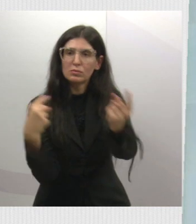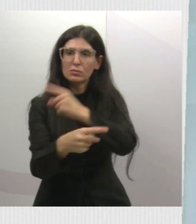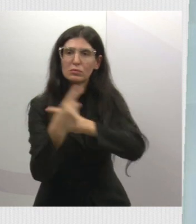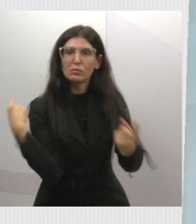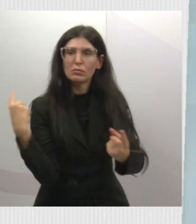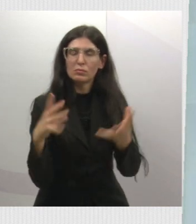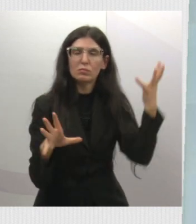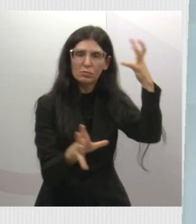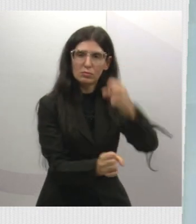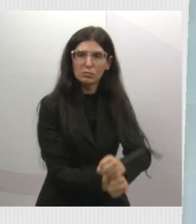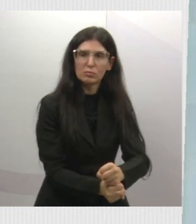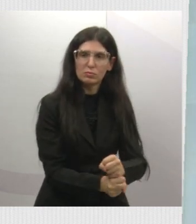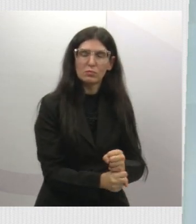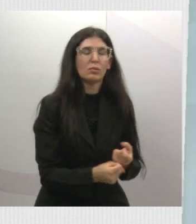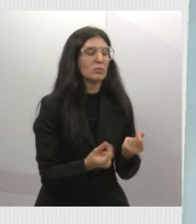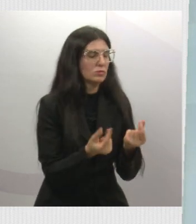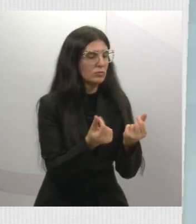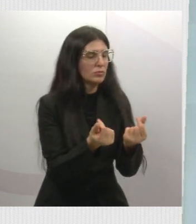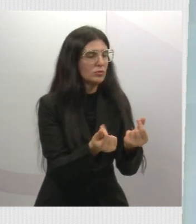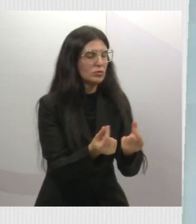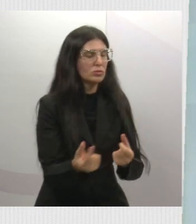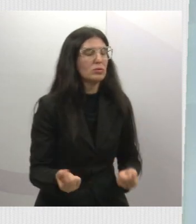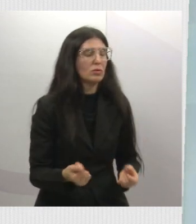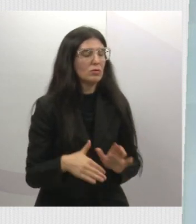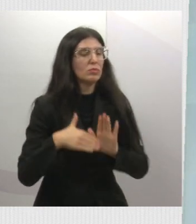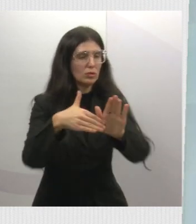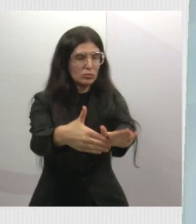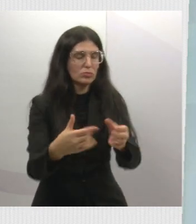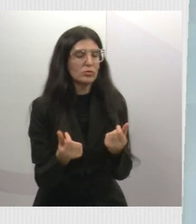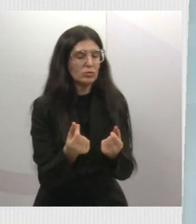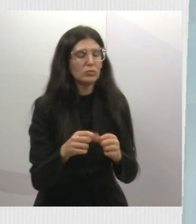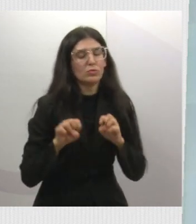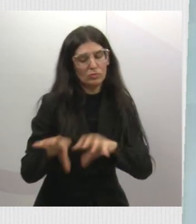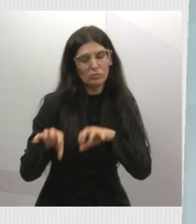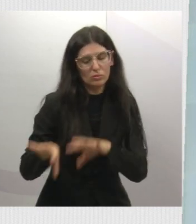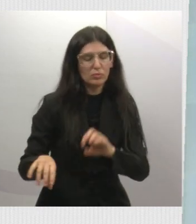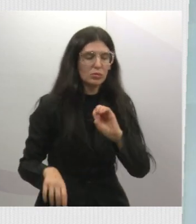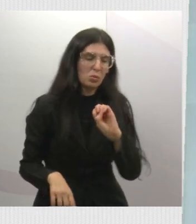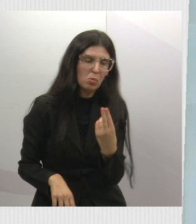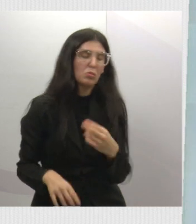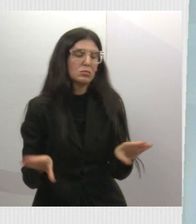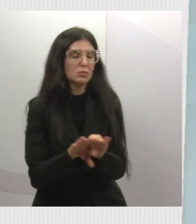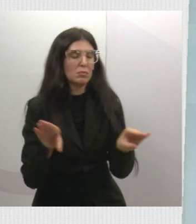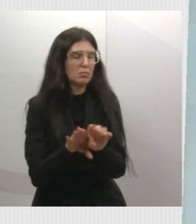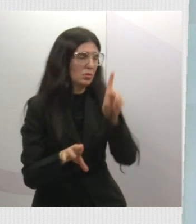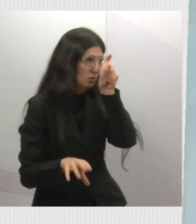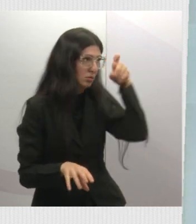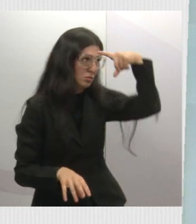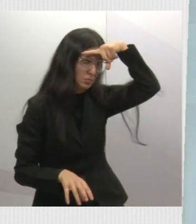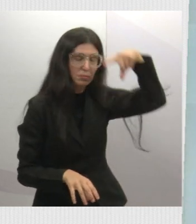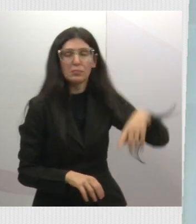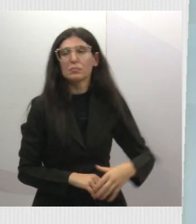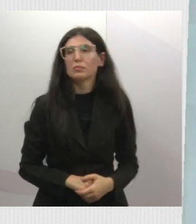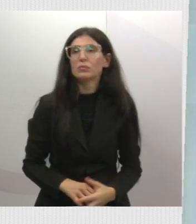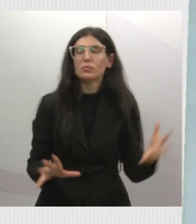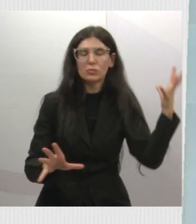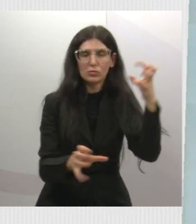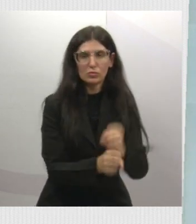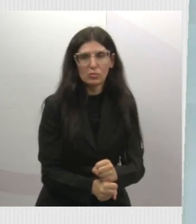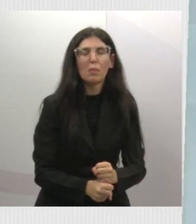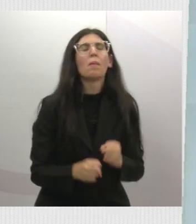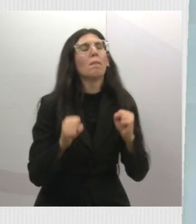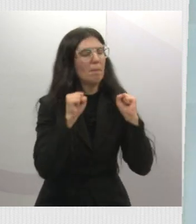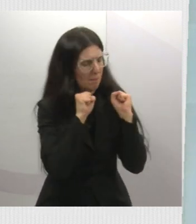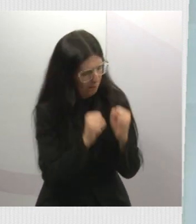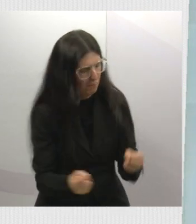de aplicação tanto na saúde quanto no ensino. Então, o total da receita que pode ser aplicado tanto no ensino